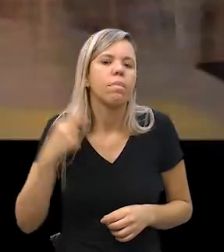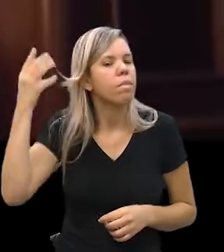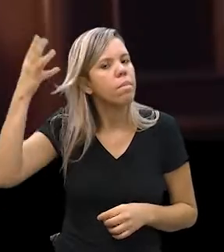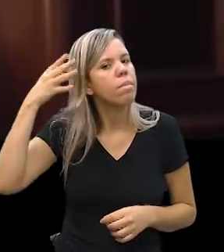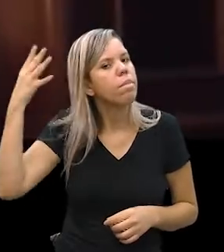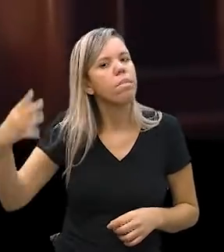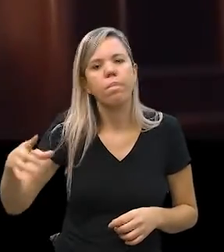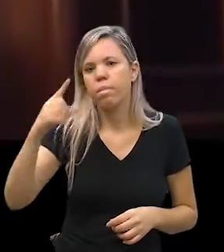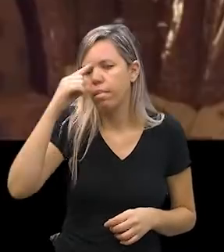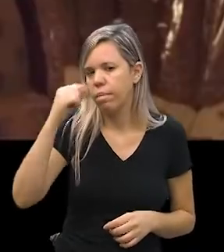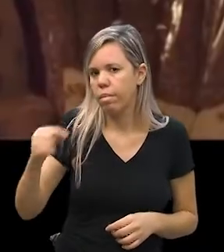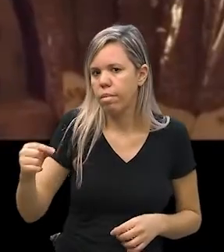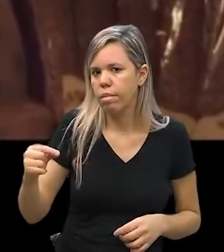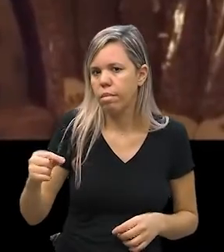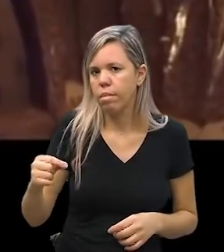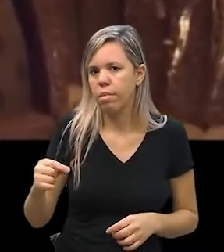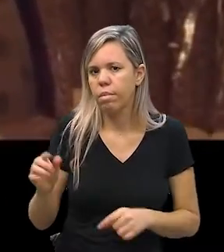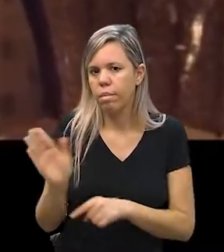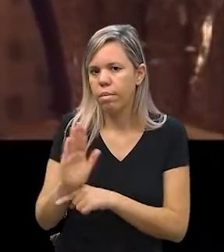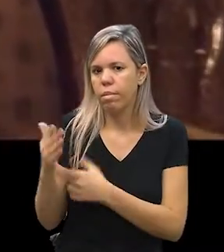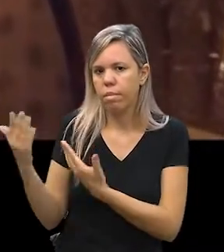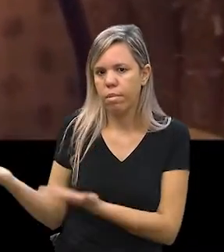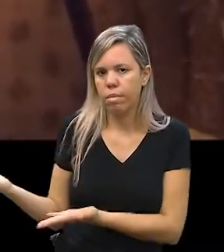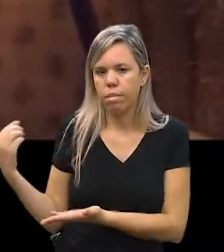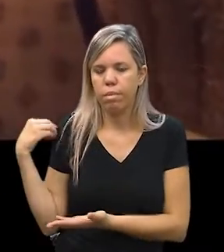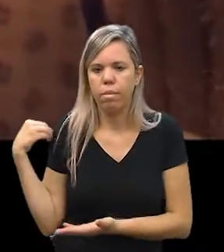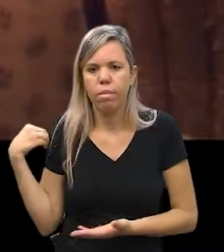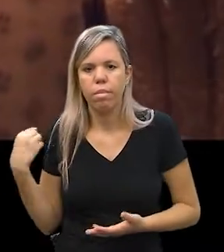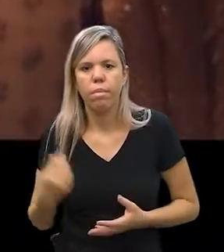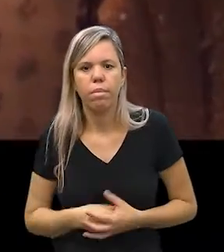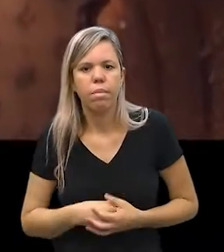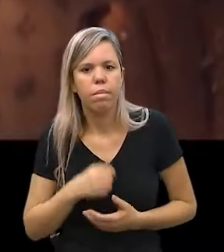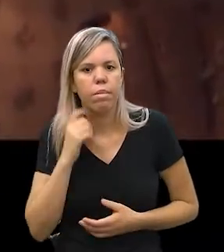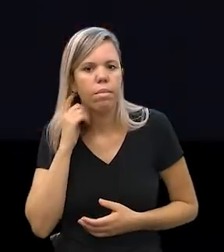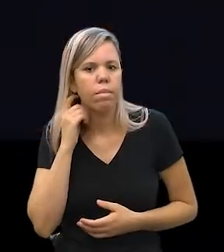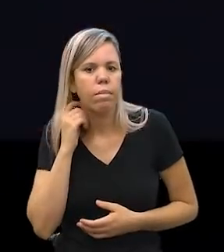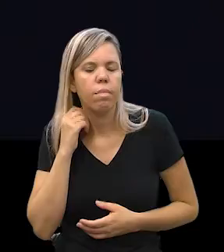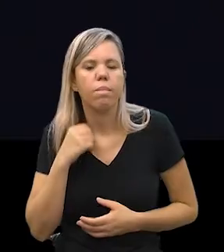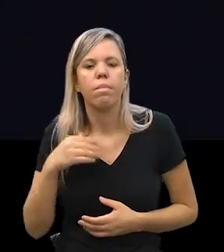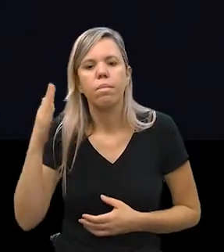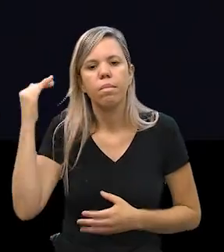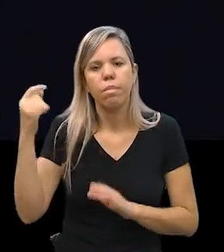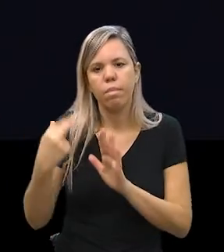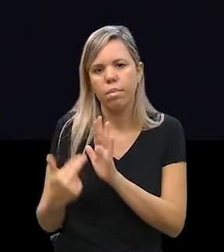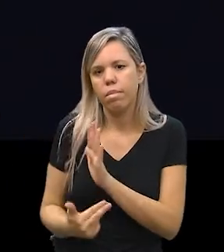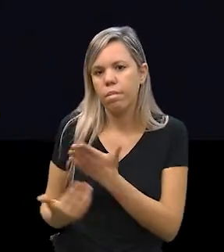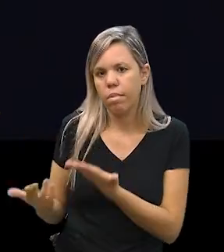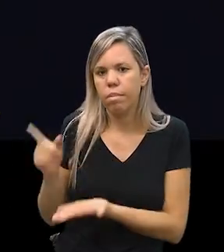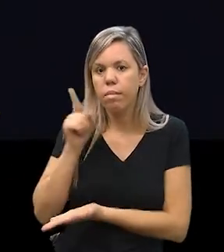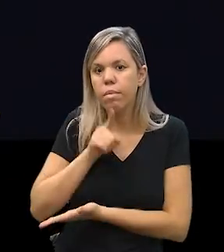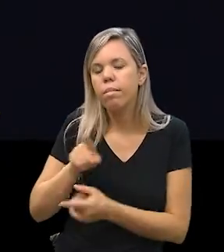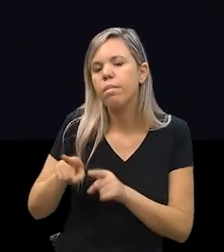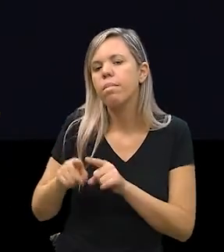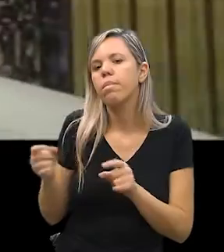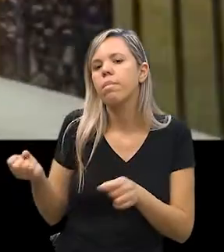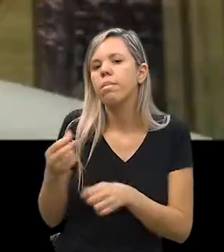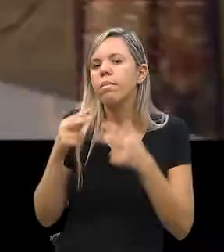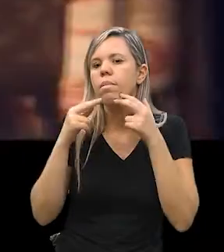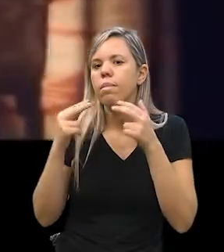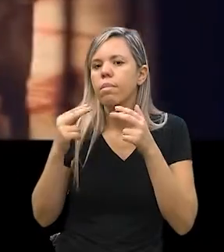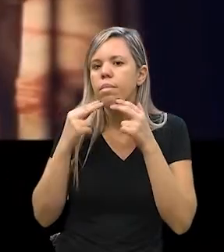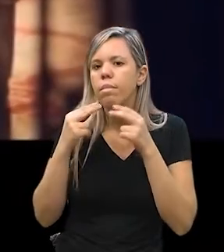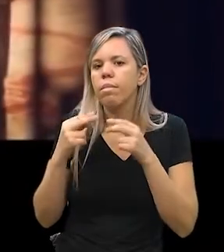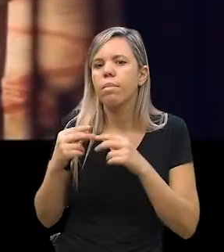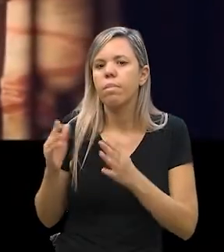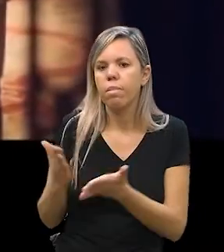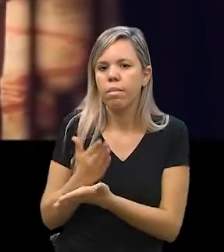das Bruxas, filme de Robert Zemeckis, com Octavia Spencer e Anne Hathaway no elenco. É uma versão moderna do